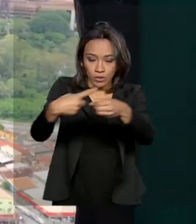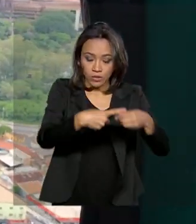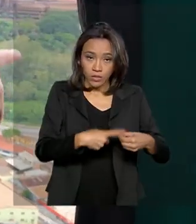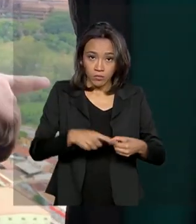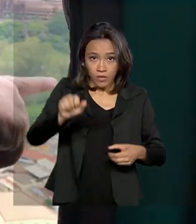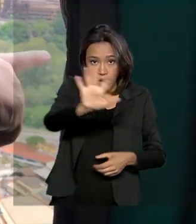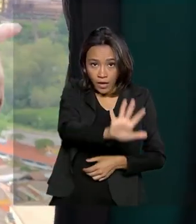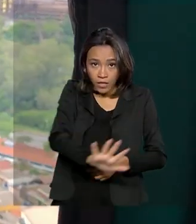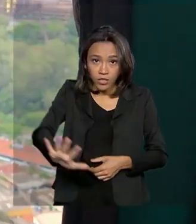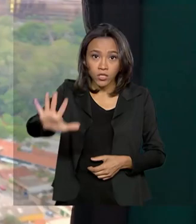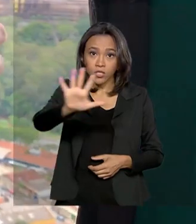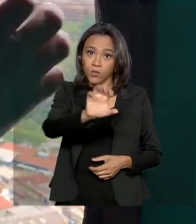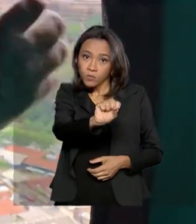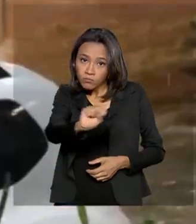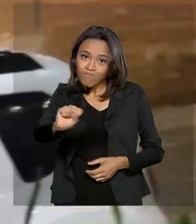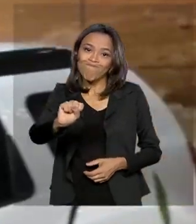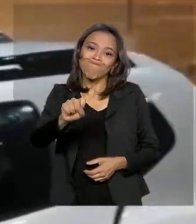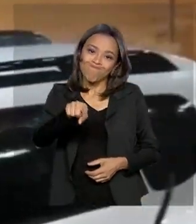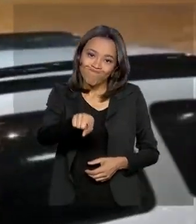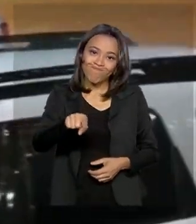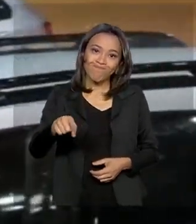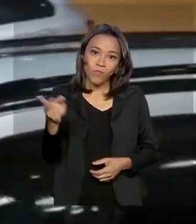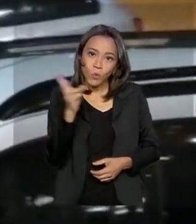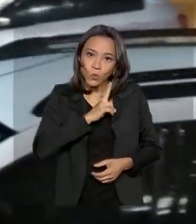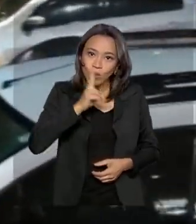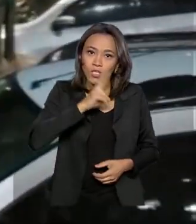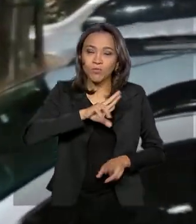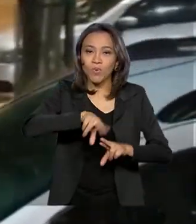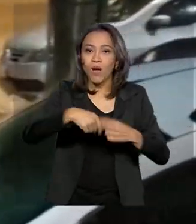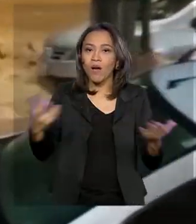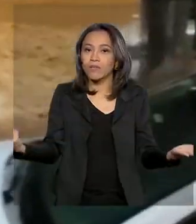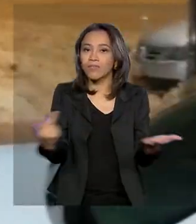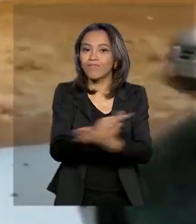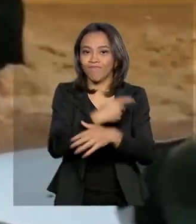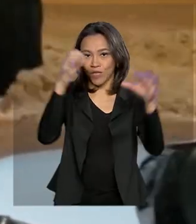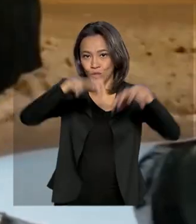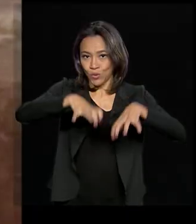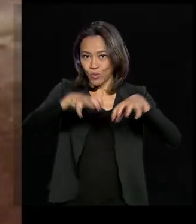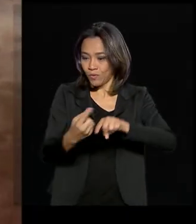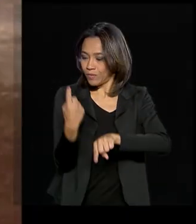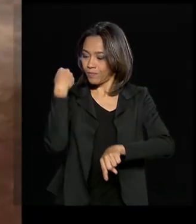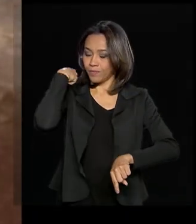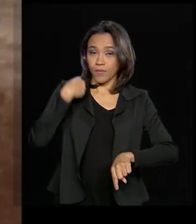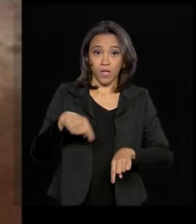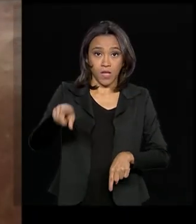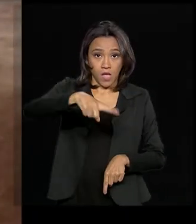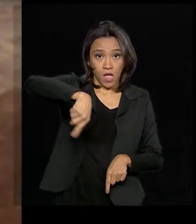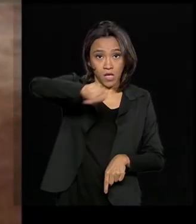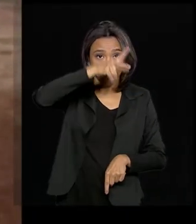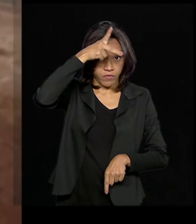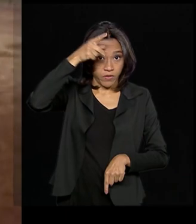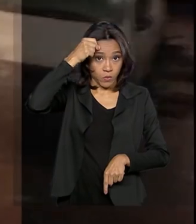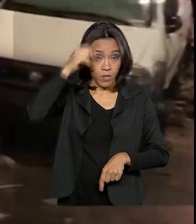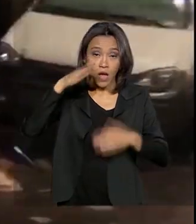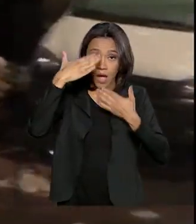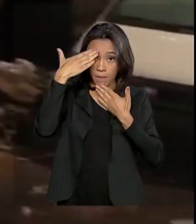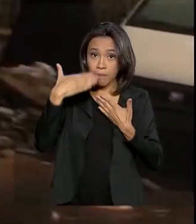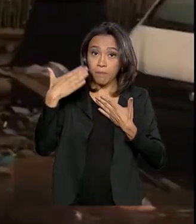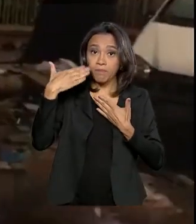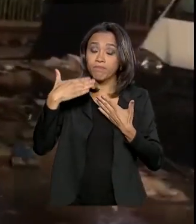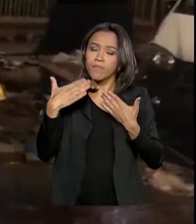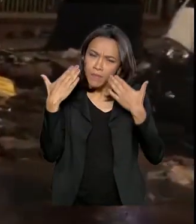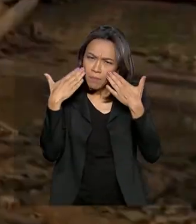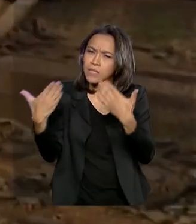em estado de emergência por conta das chuvas dos últimos dias. As prefeituras devem apresentar os projetos ao Ministério do